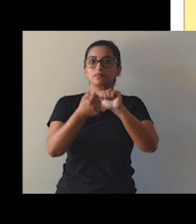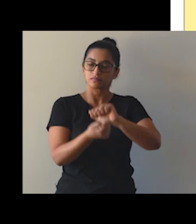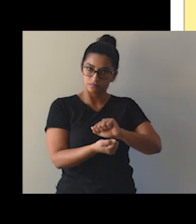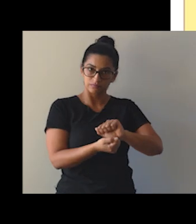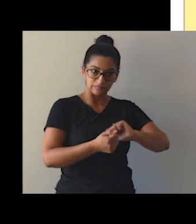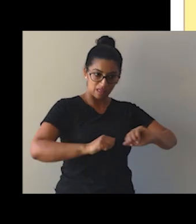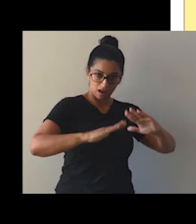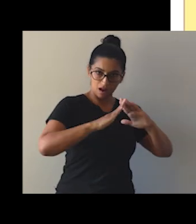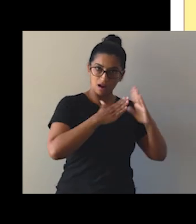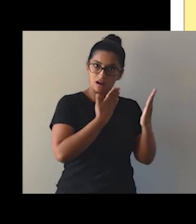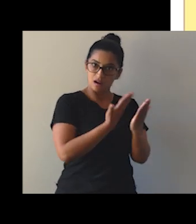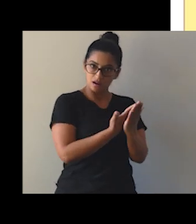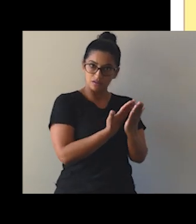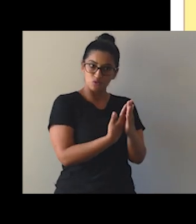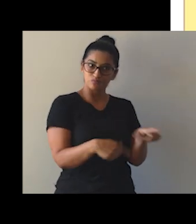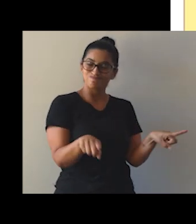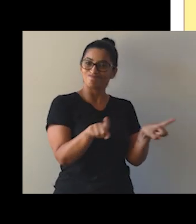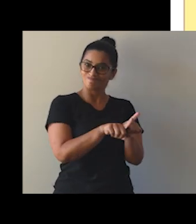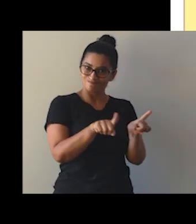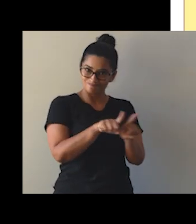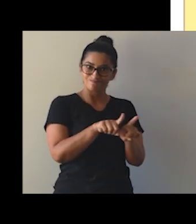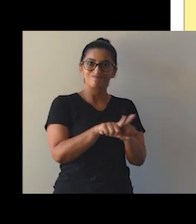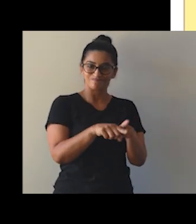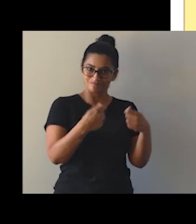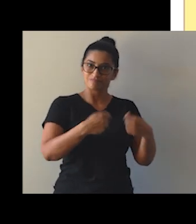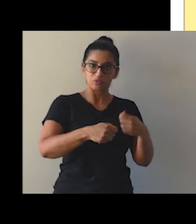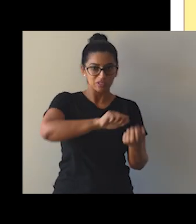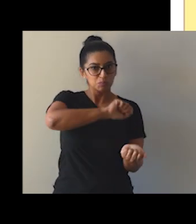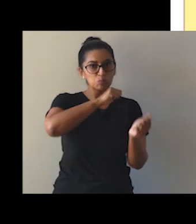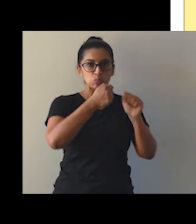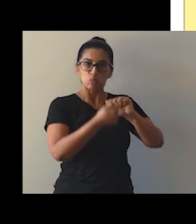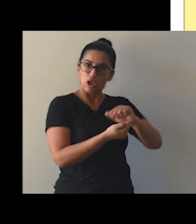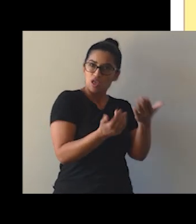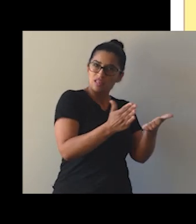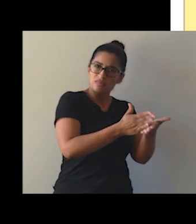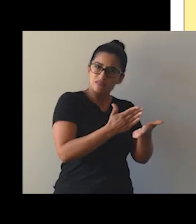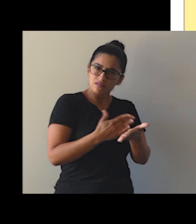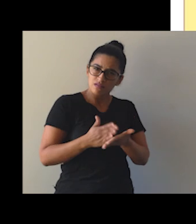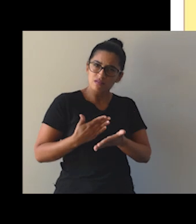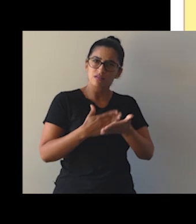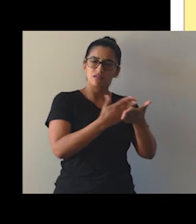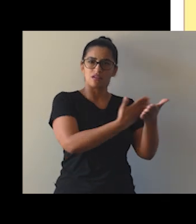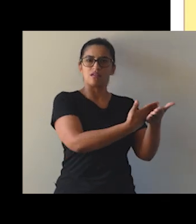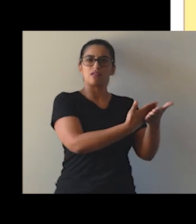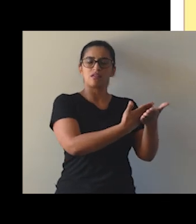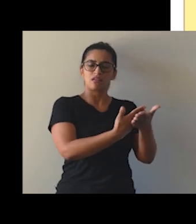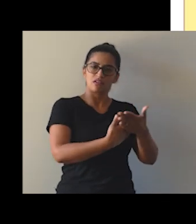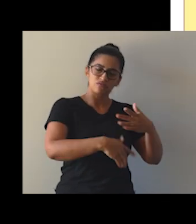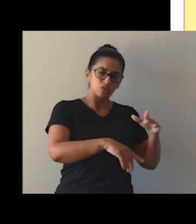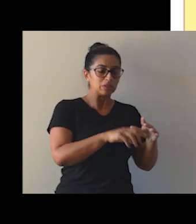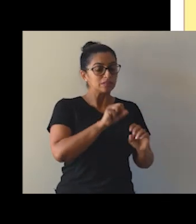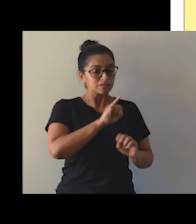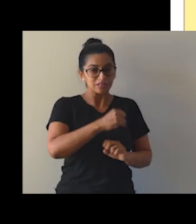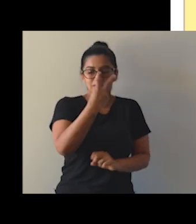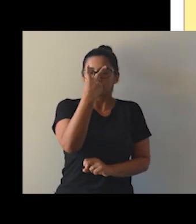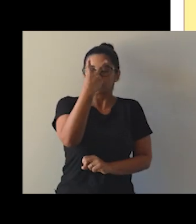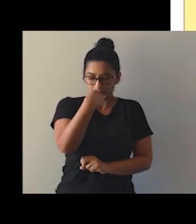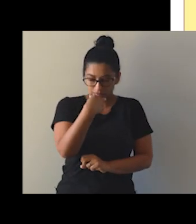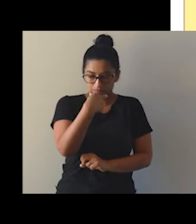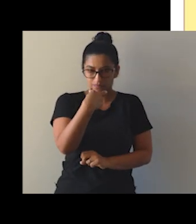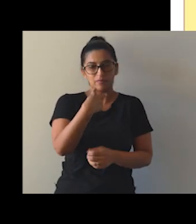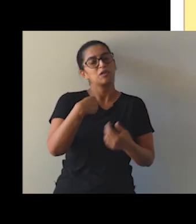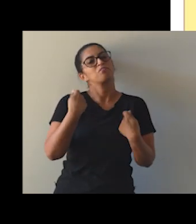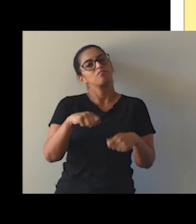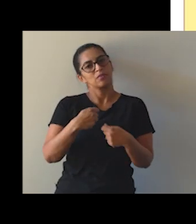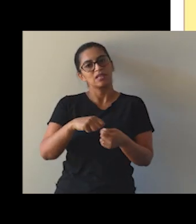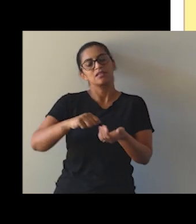escolar, ele necessita de adequação das atividades, dos livros didáticos. Se for cego, vai ser transcrito em braille,